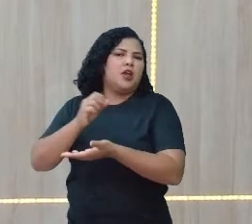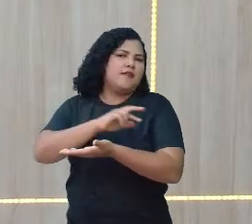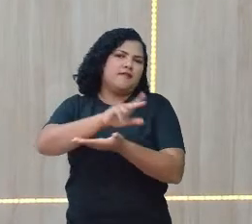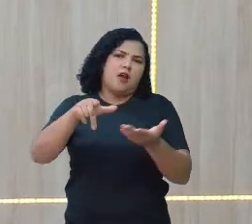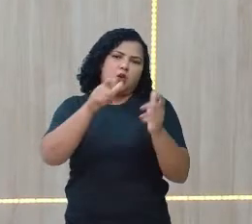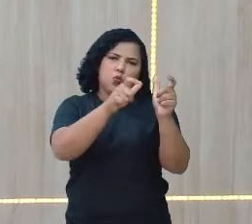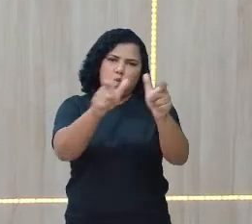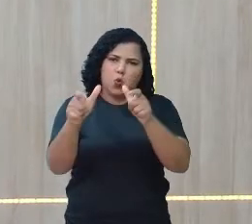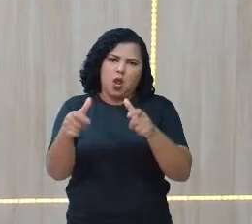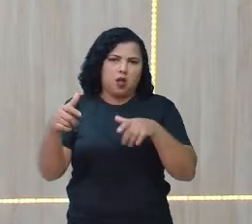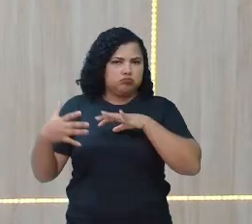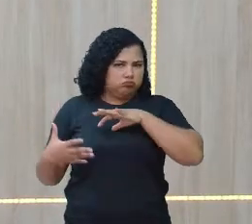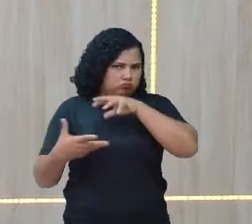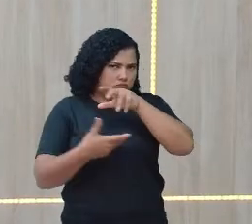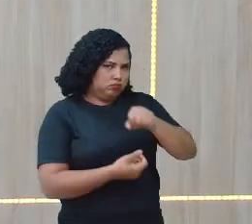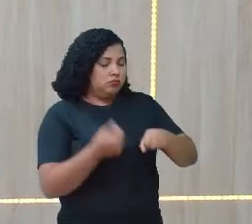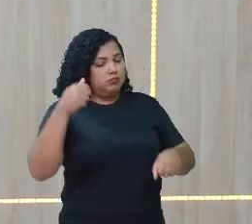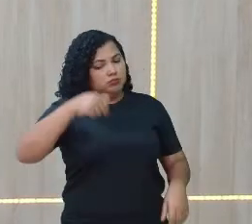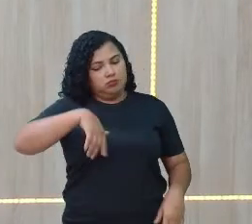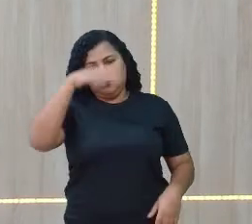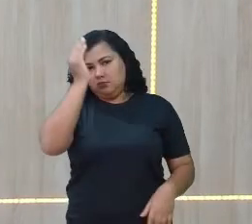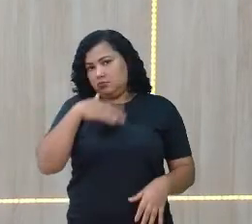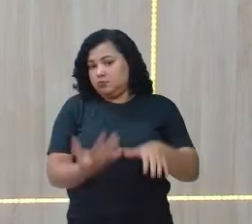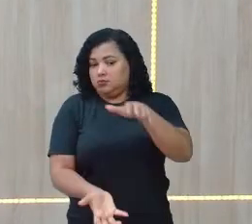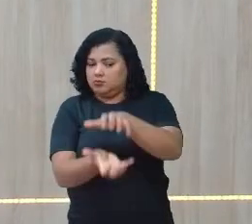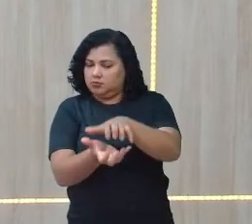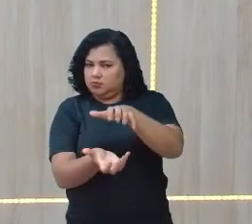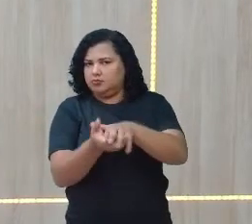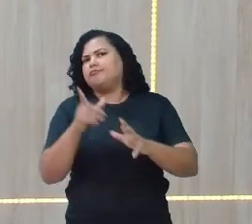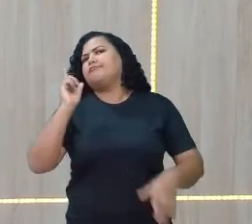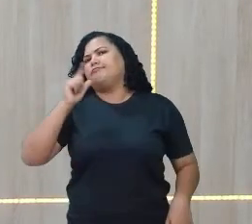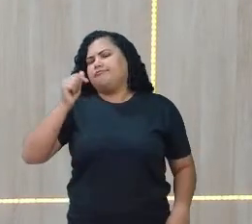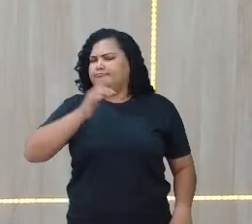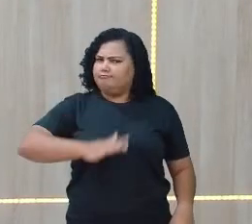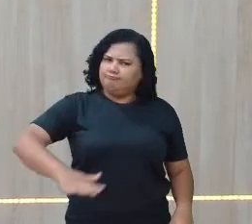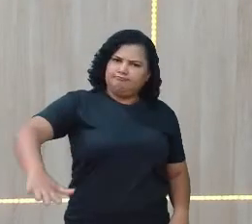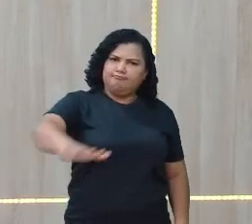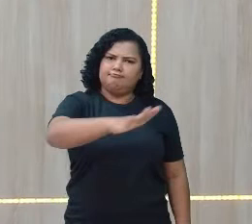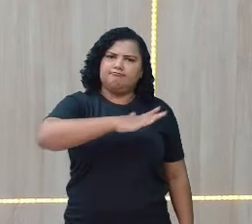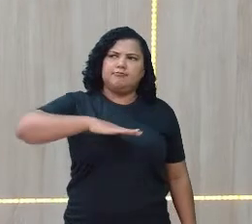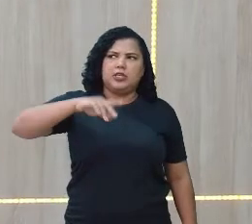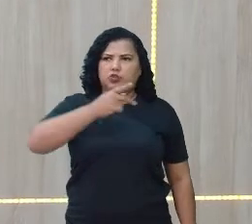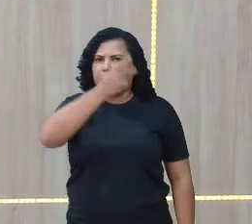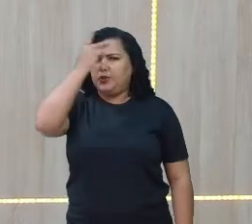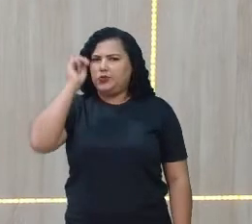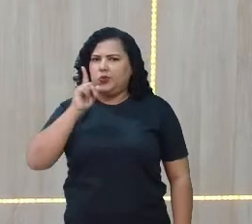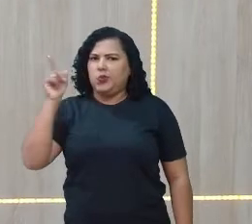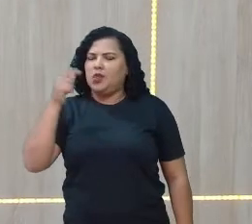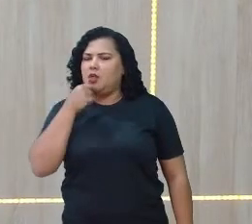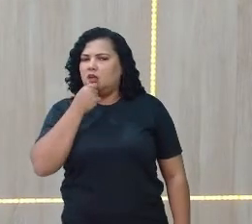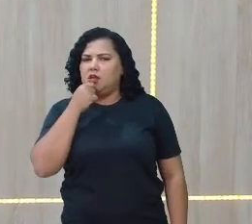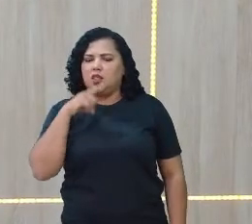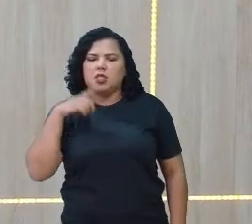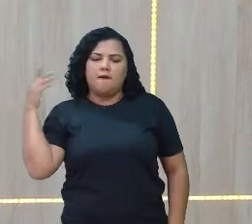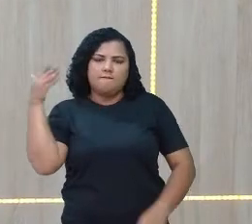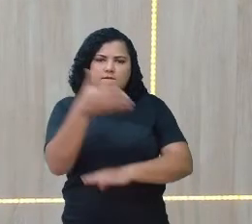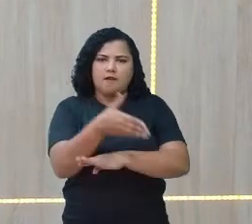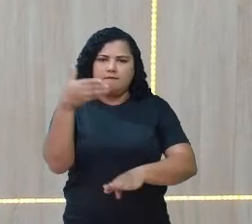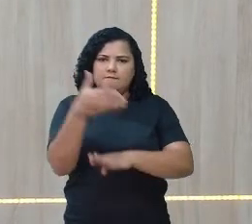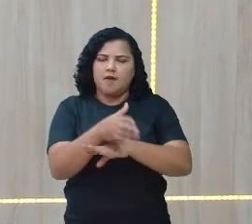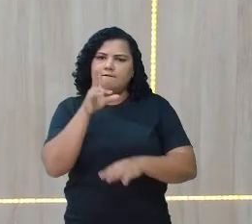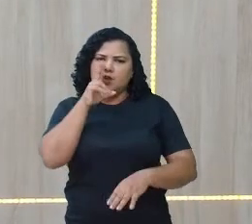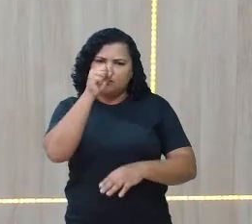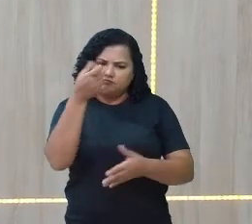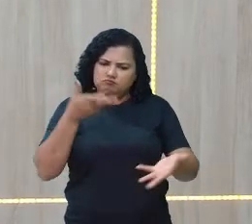mundo. O Brasil, né, e Pernambuco era uma área em que os ingleses tinham uma atuação muito forte, muito presente.